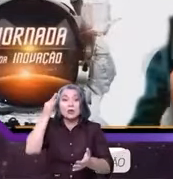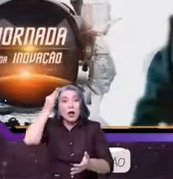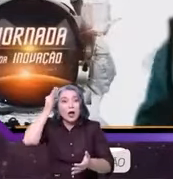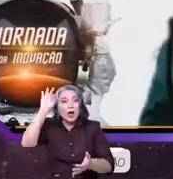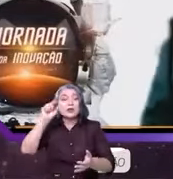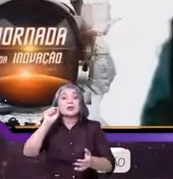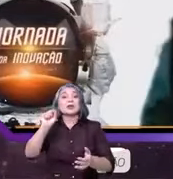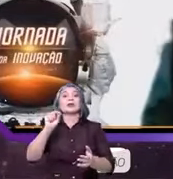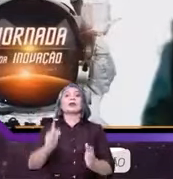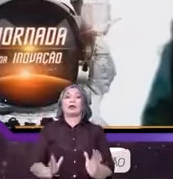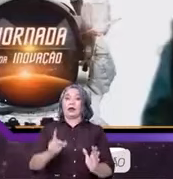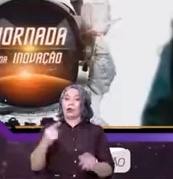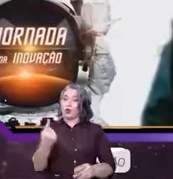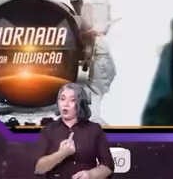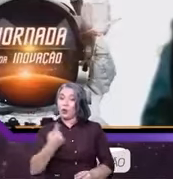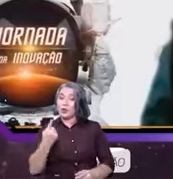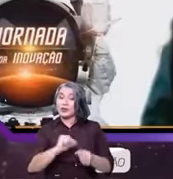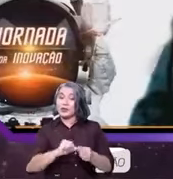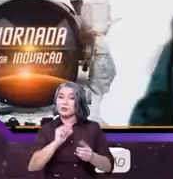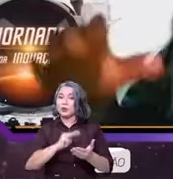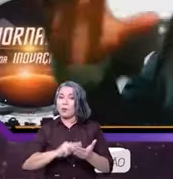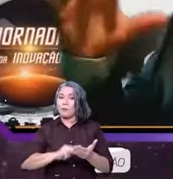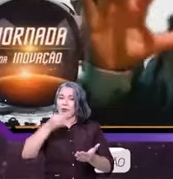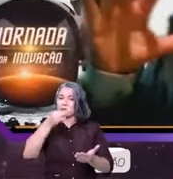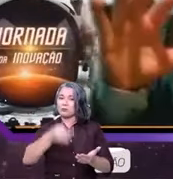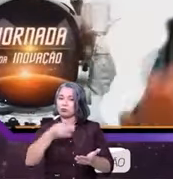gente faça isso com método.